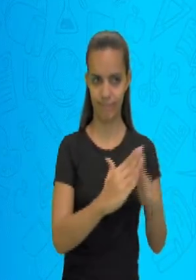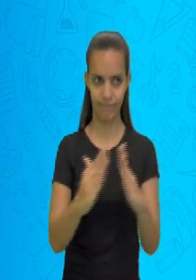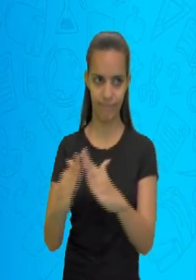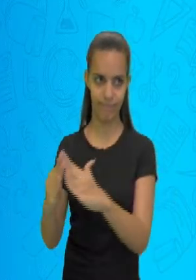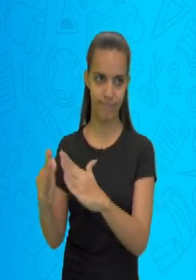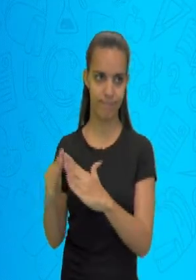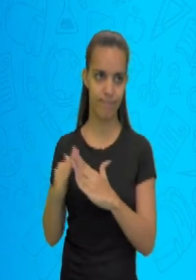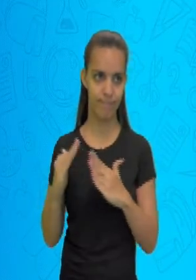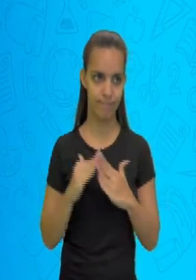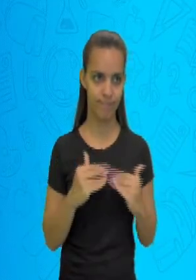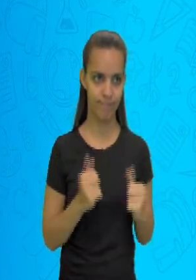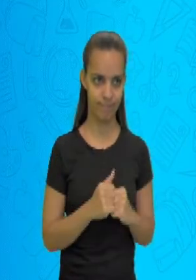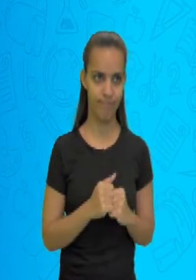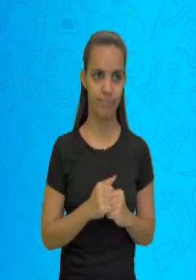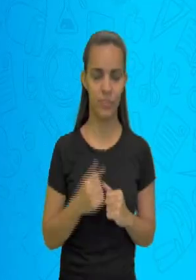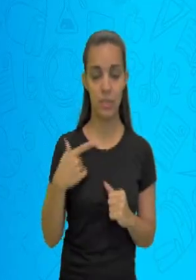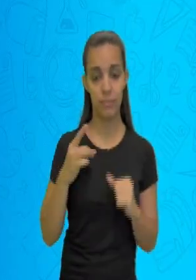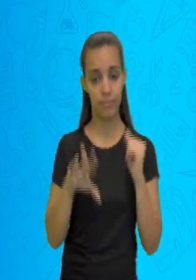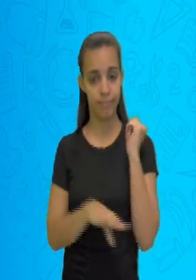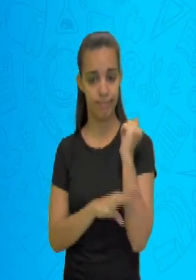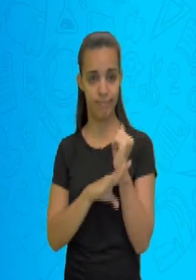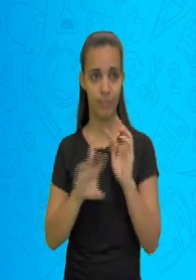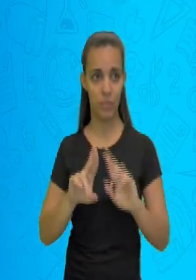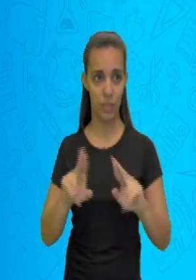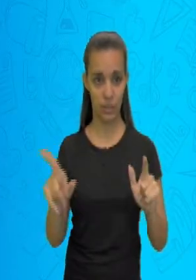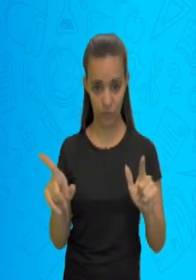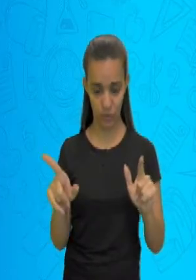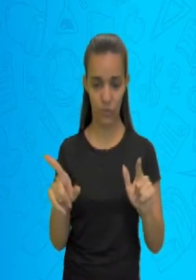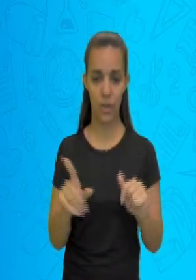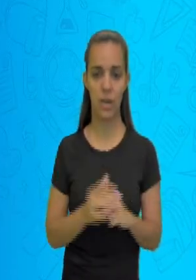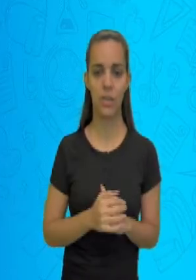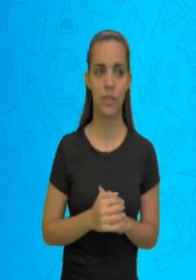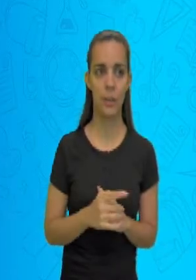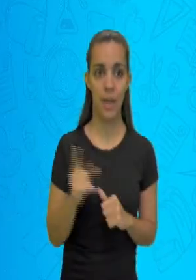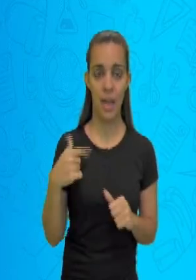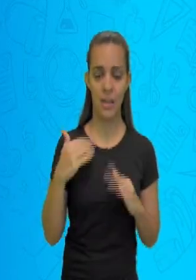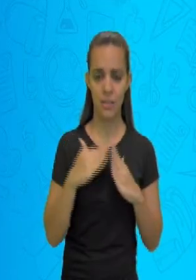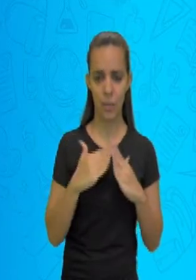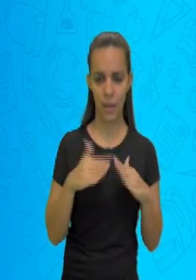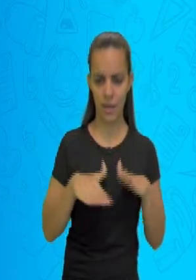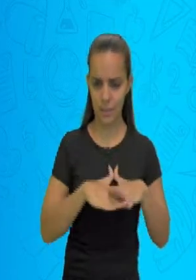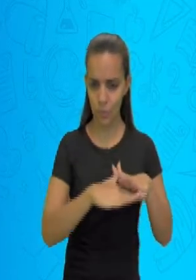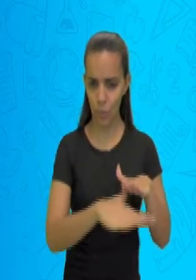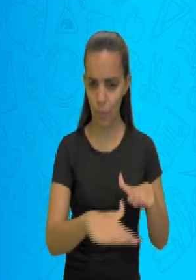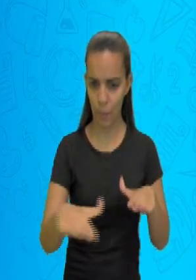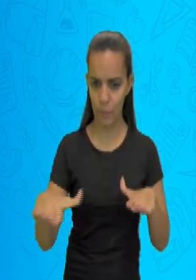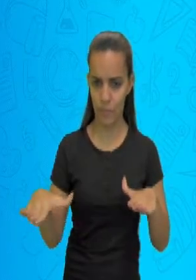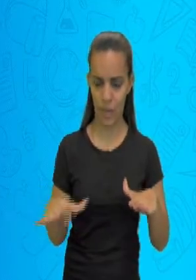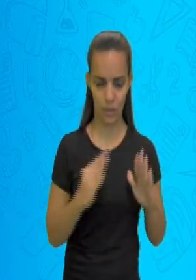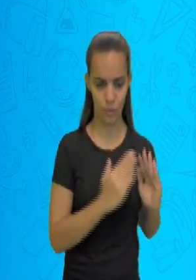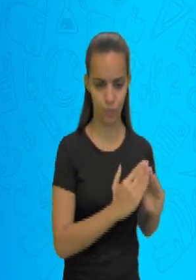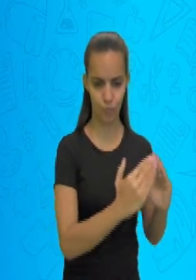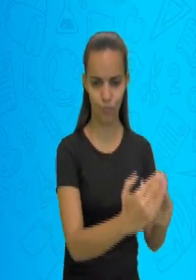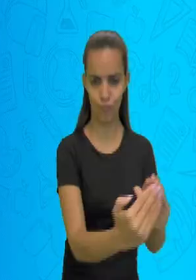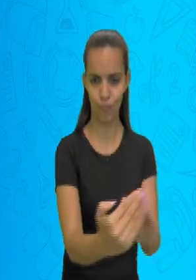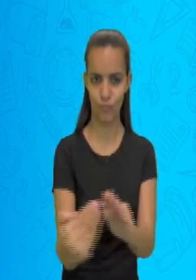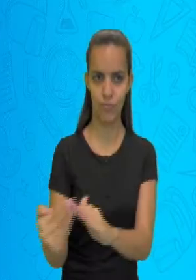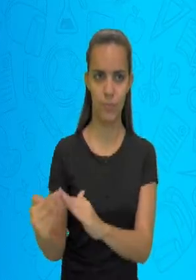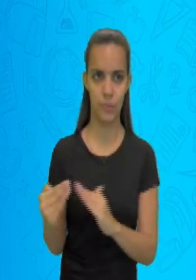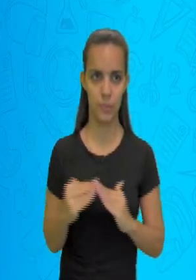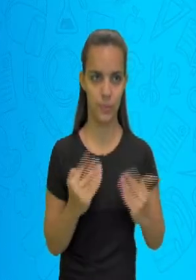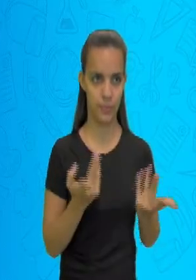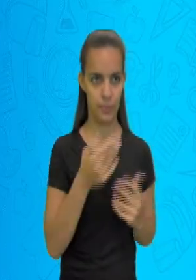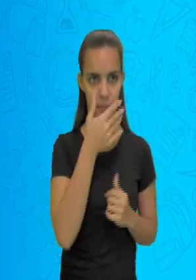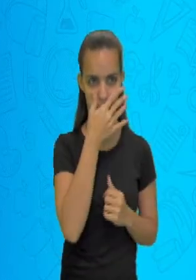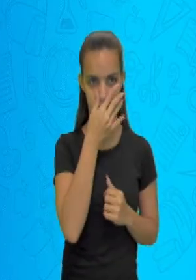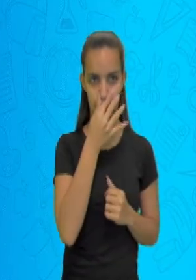gente tem os edifícios que são diferentes? Então, essas casas são baixas, são casas menores, não é isso mesmo? Então, vamos passar agora